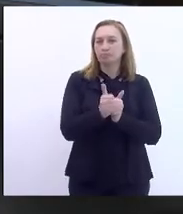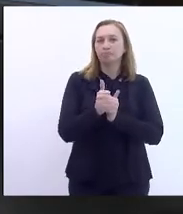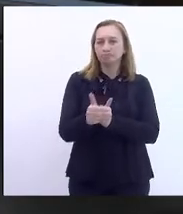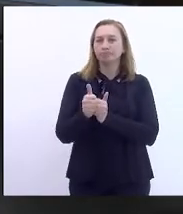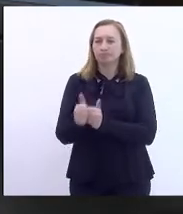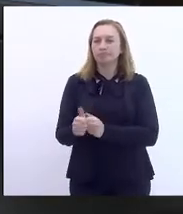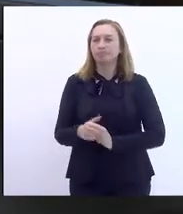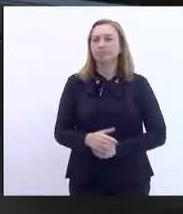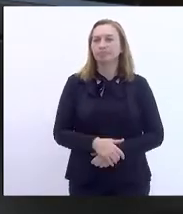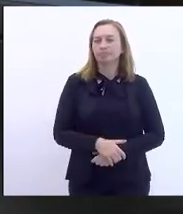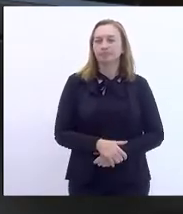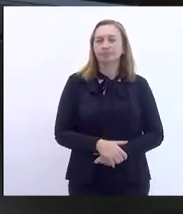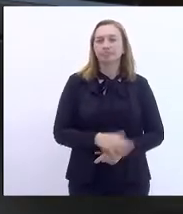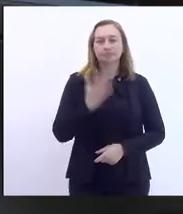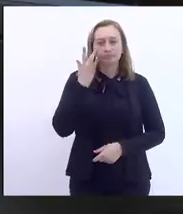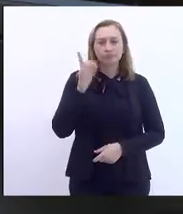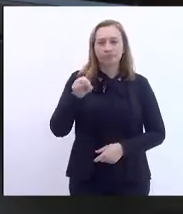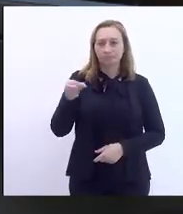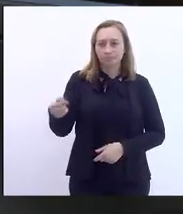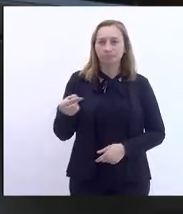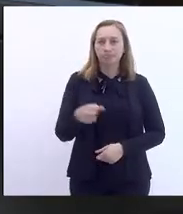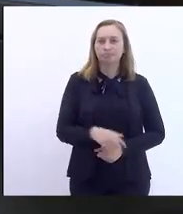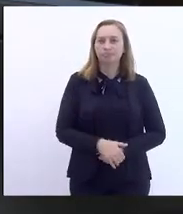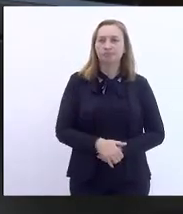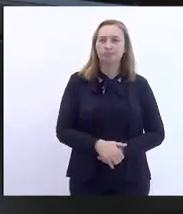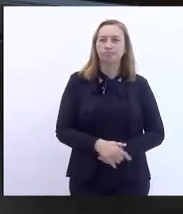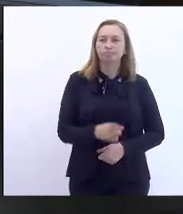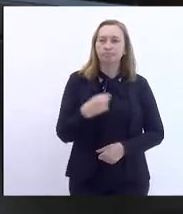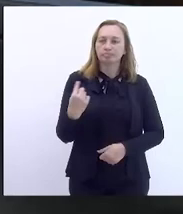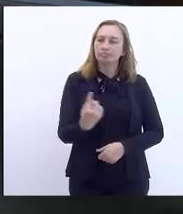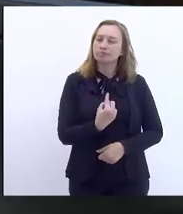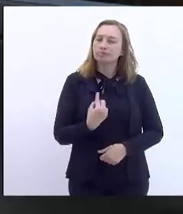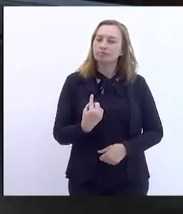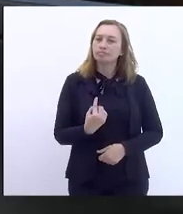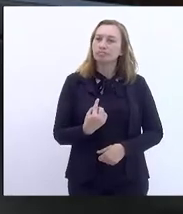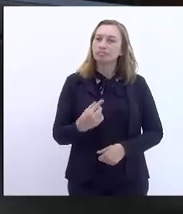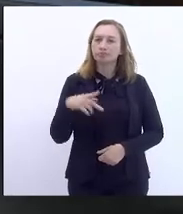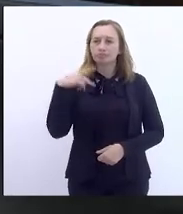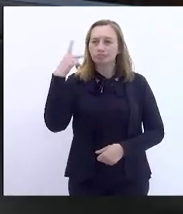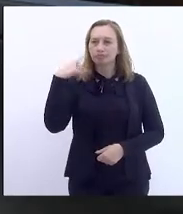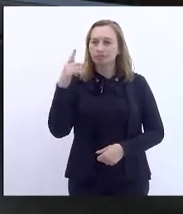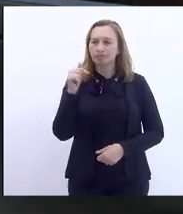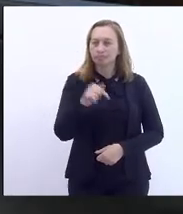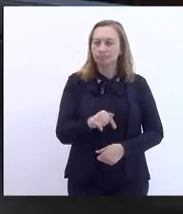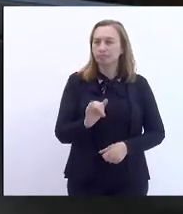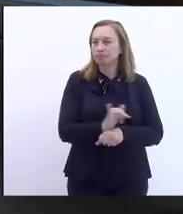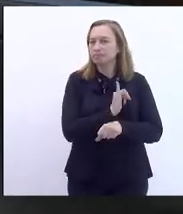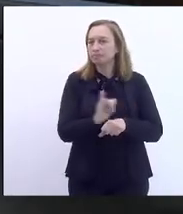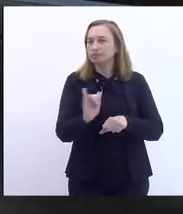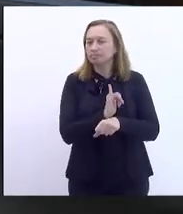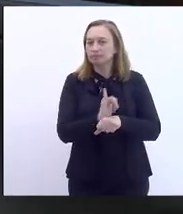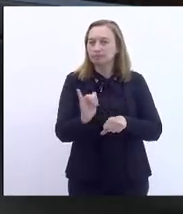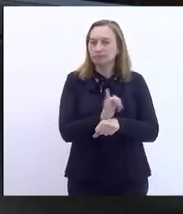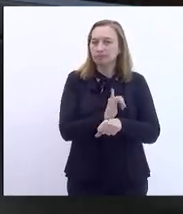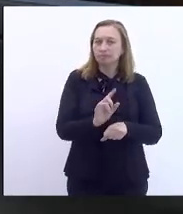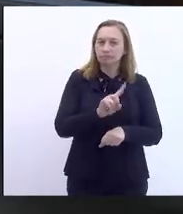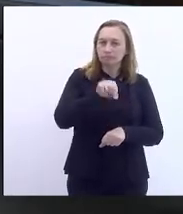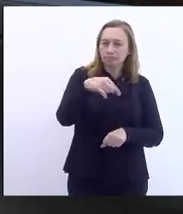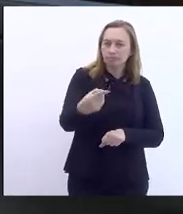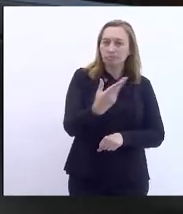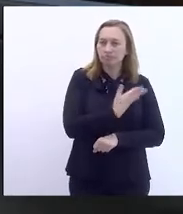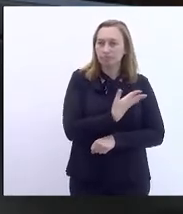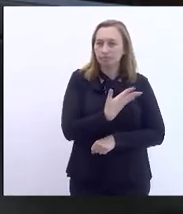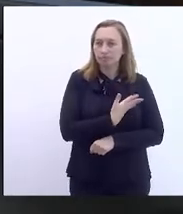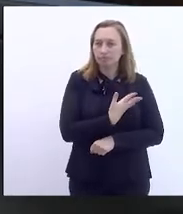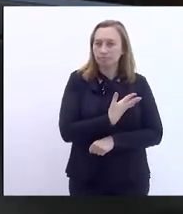e eu acho que o outro por parte de nós parlamentares aqui um todo com outros